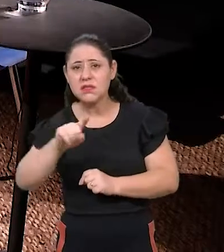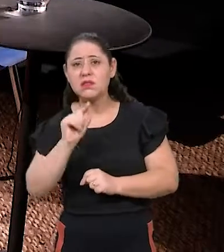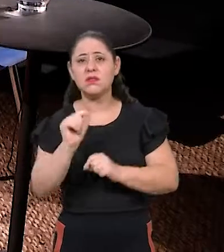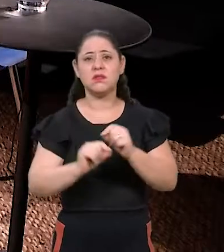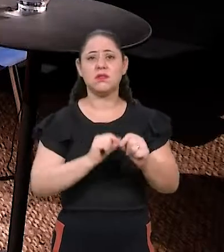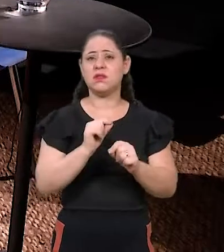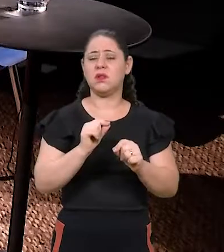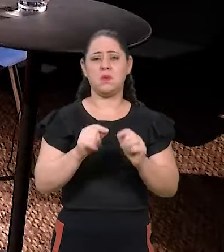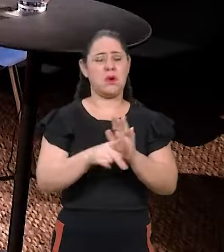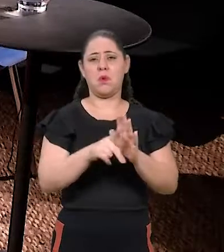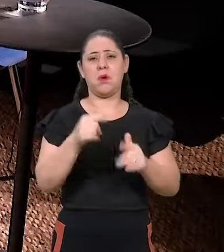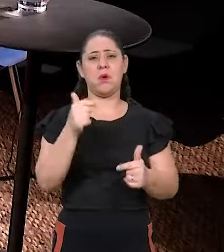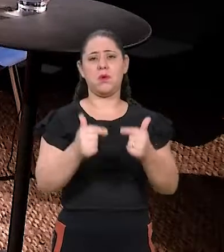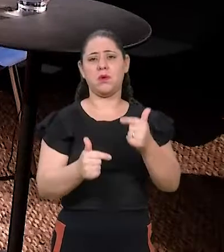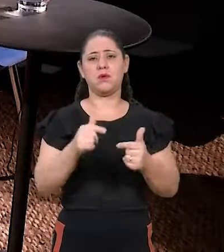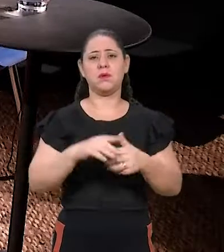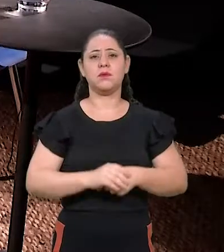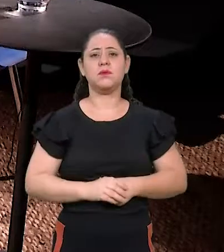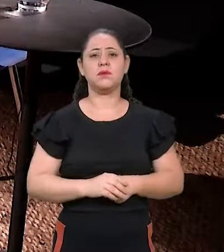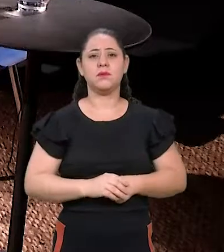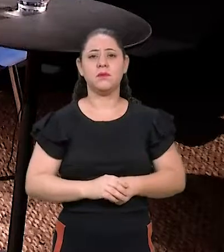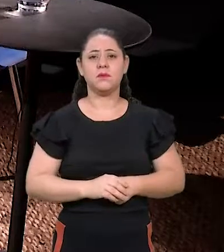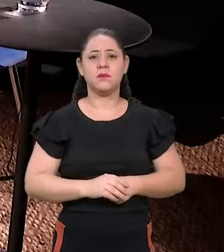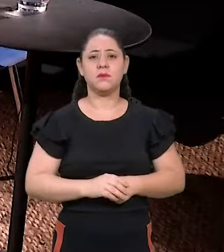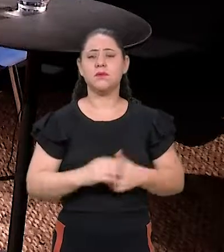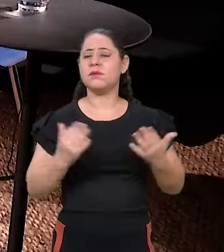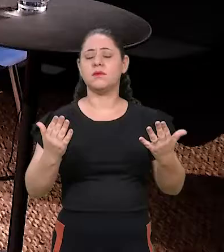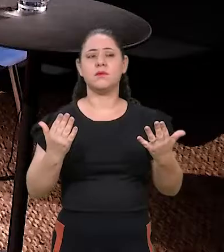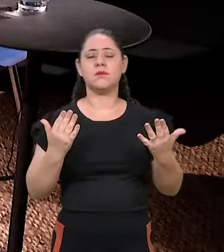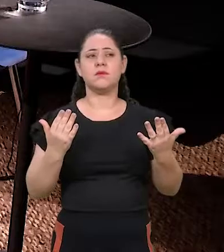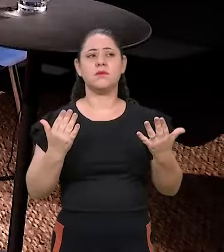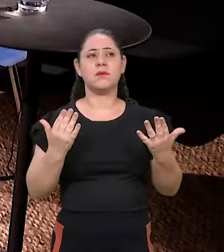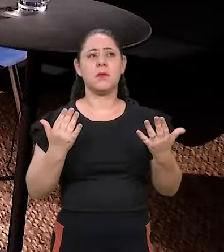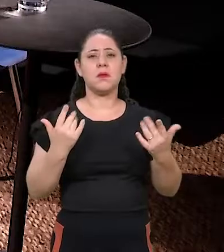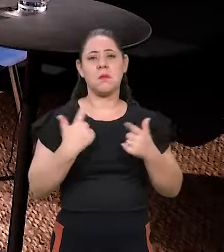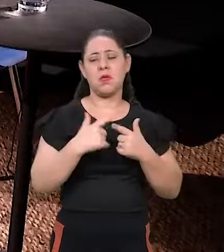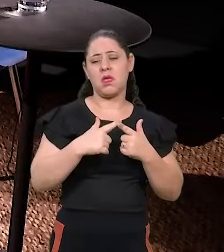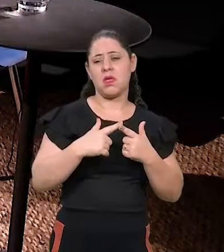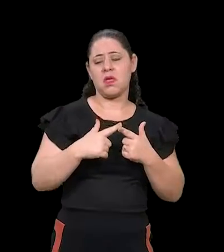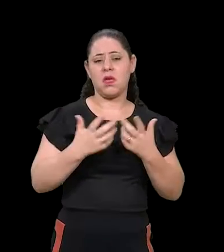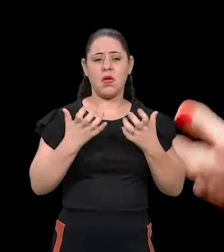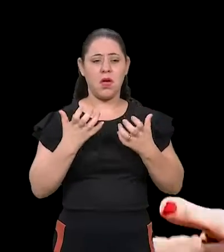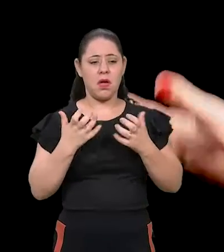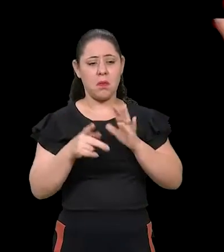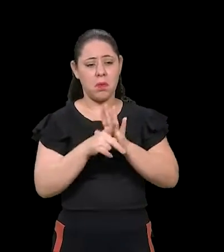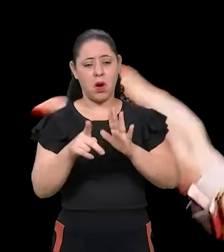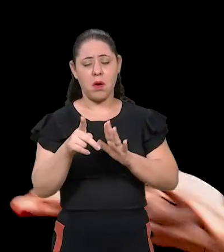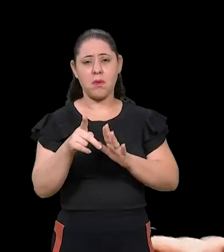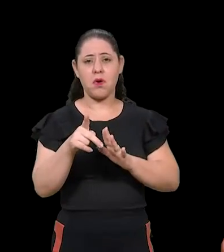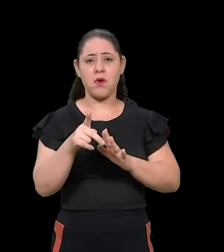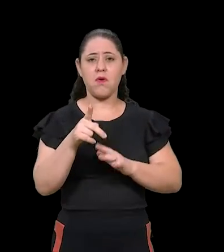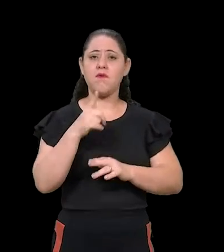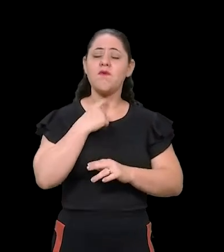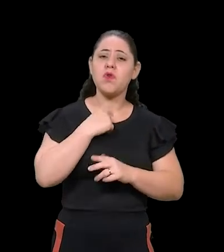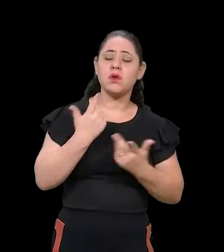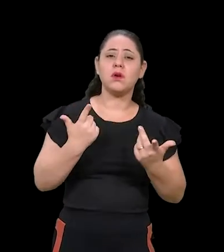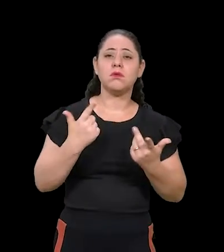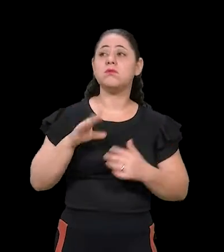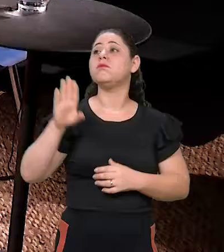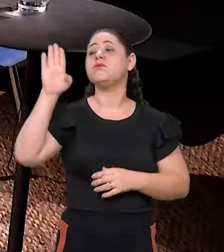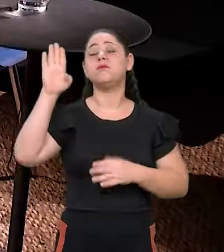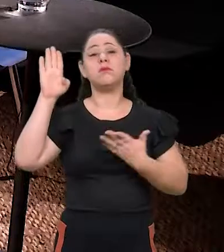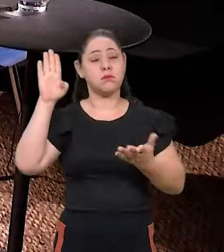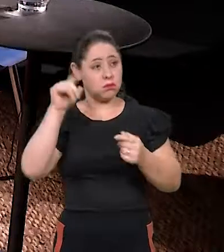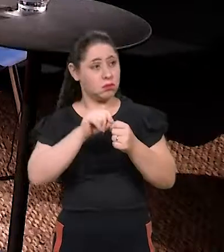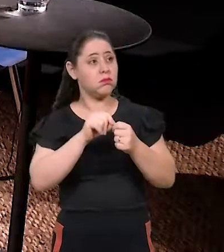que são da política e foram provocadas. Você quer mudar a realidade, então vai lá e faz, né? Vai lá e se candidata, né? O espaço está aberto a